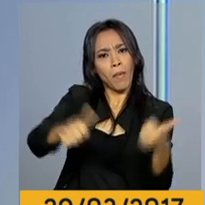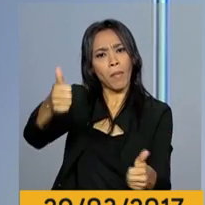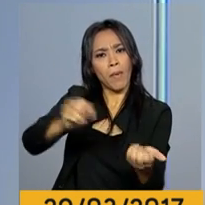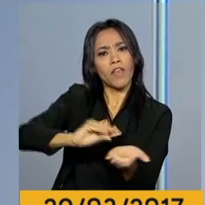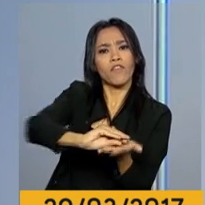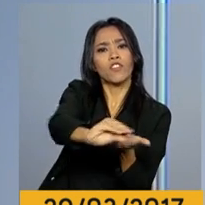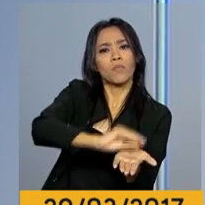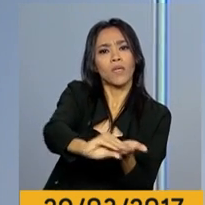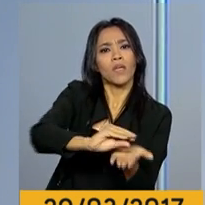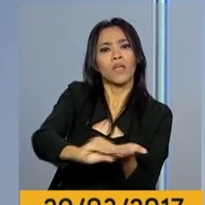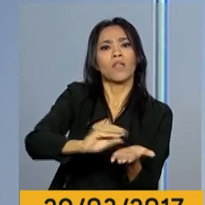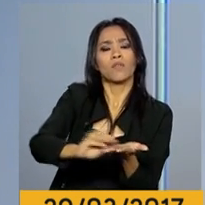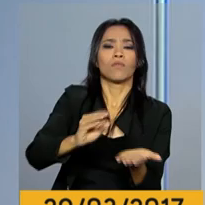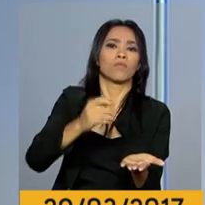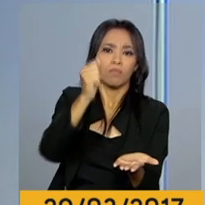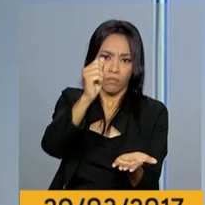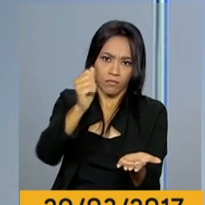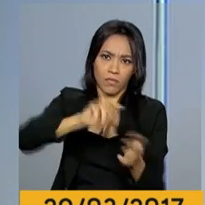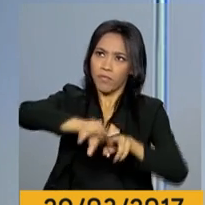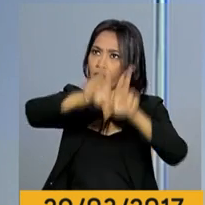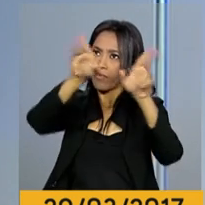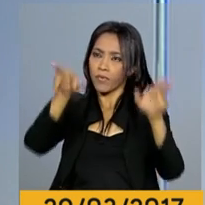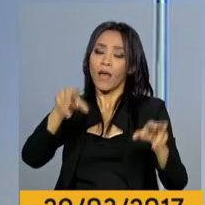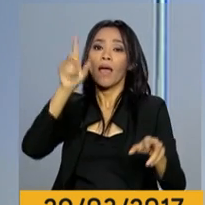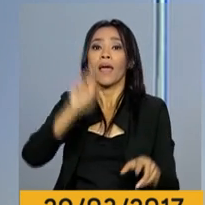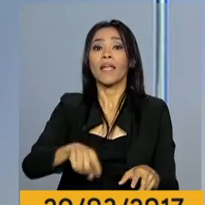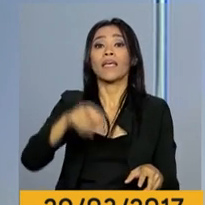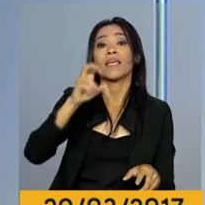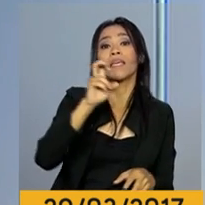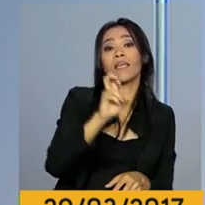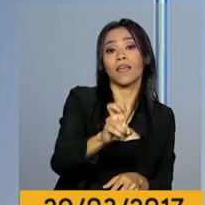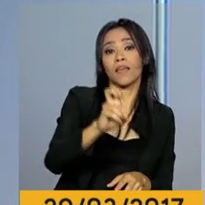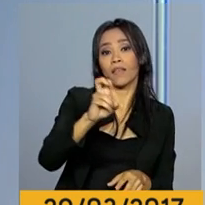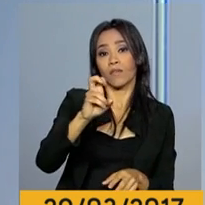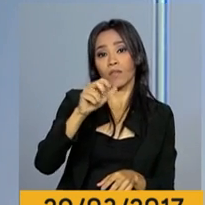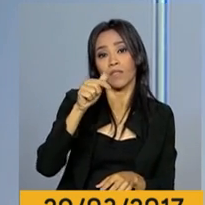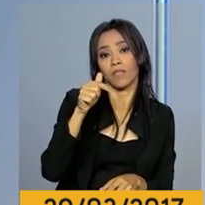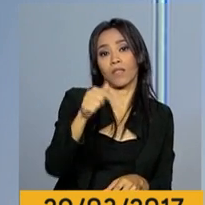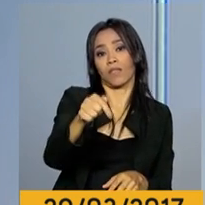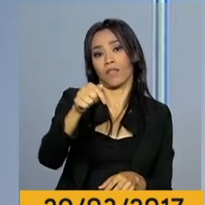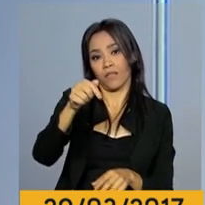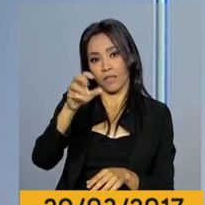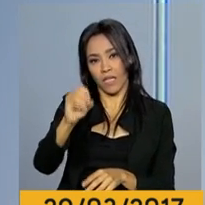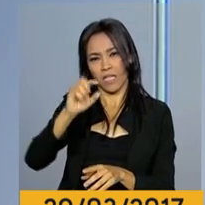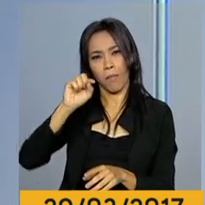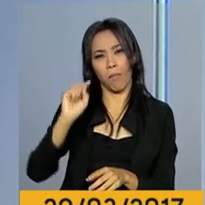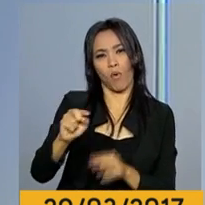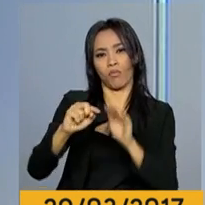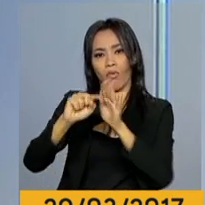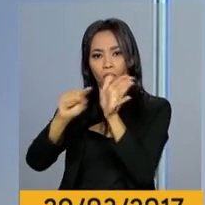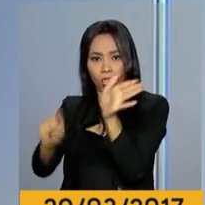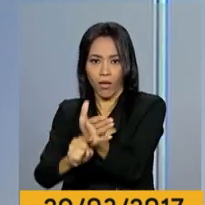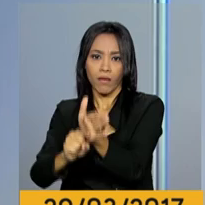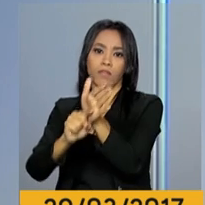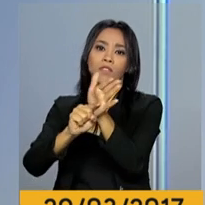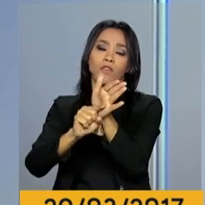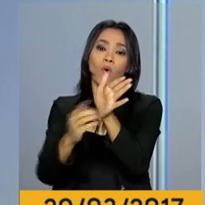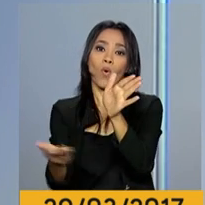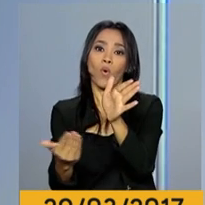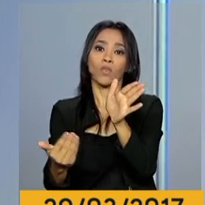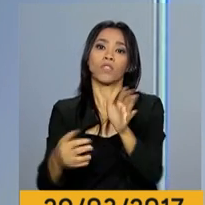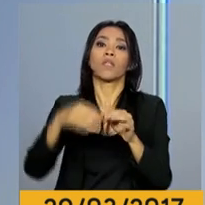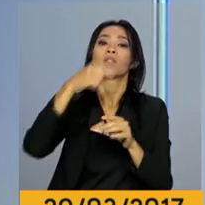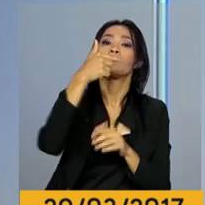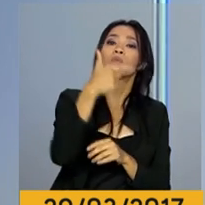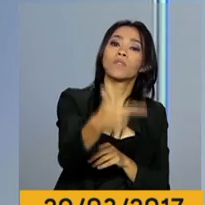jornada pelo presidente alexandre que era 570 pontos negativos e hoje está em 275 pontos